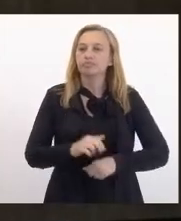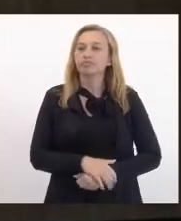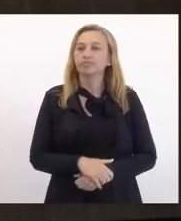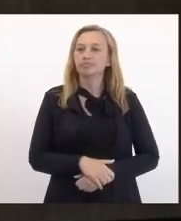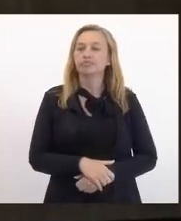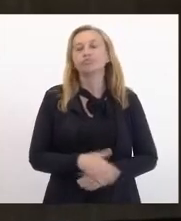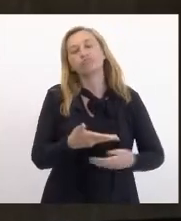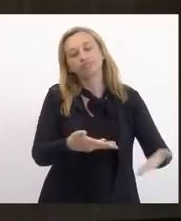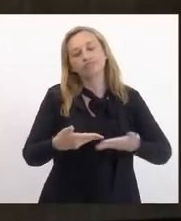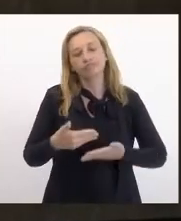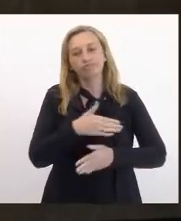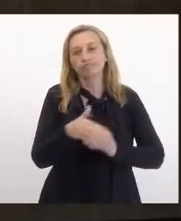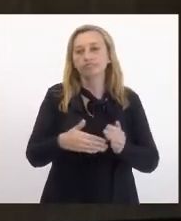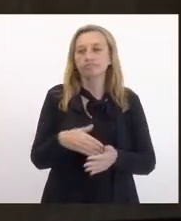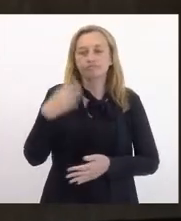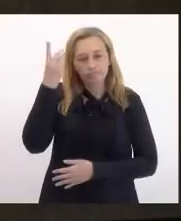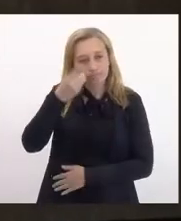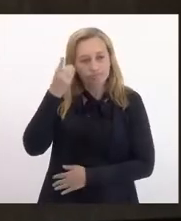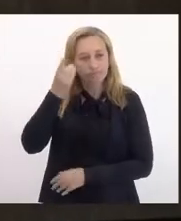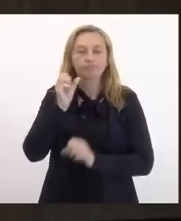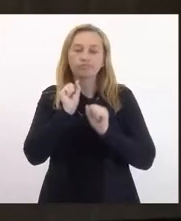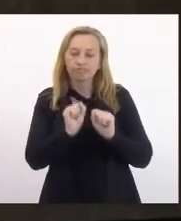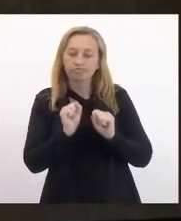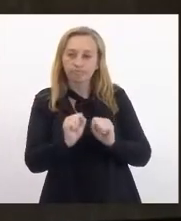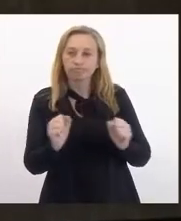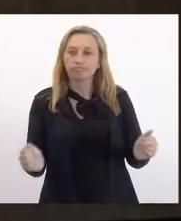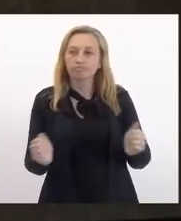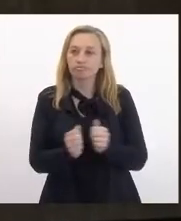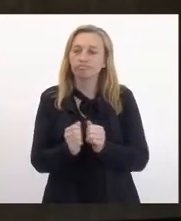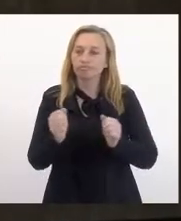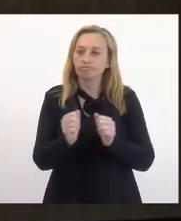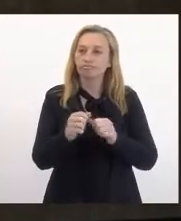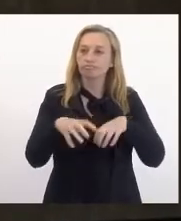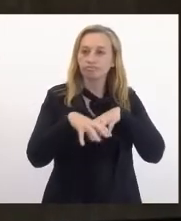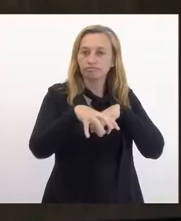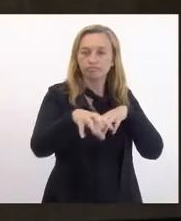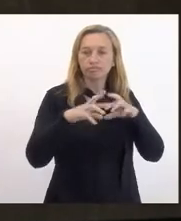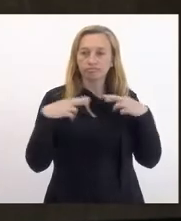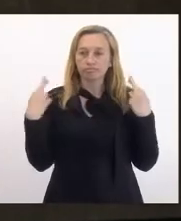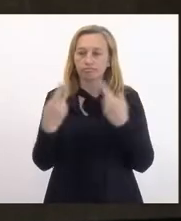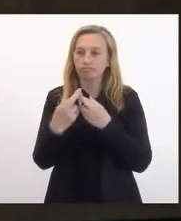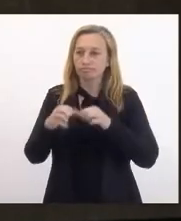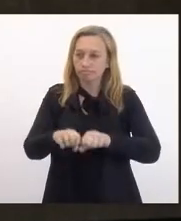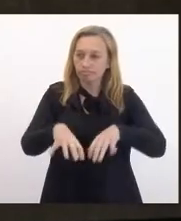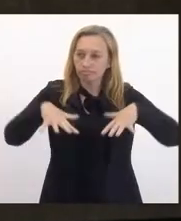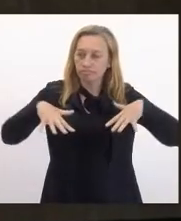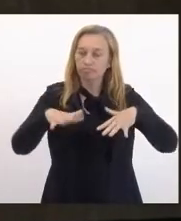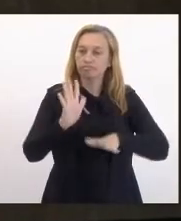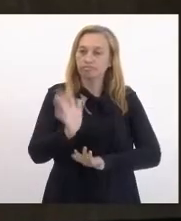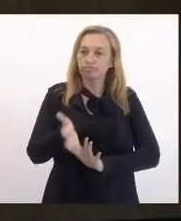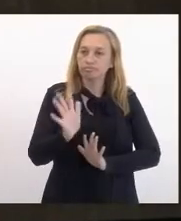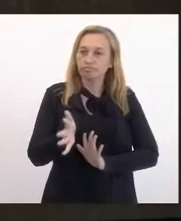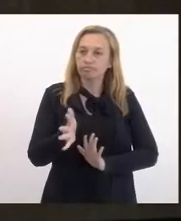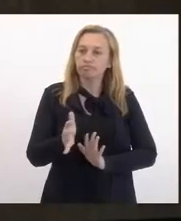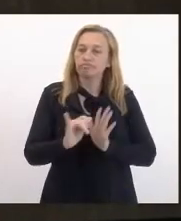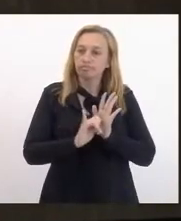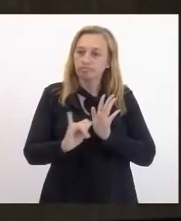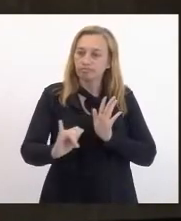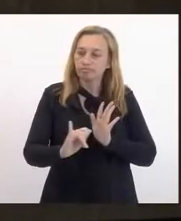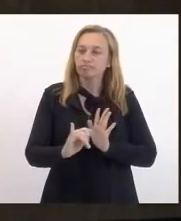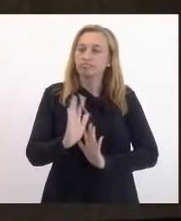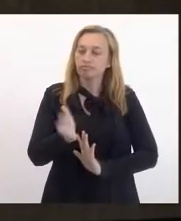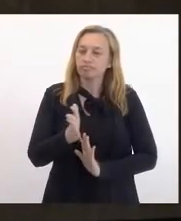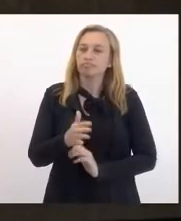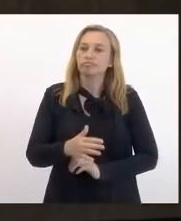mas convido todos os deputados e deputadas para que possam participar da sessão virtual, conforme, inclusive, publicado no Diário Oficial.